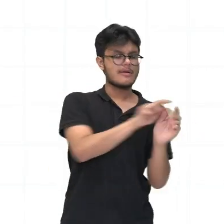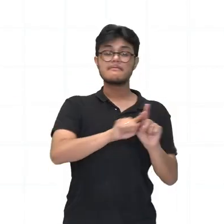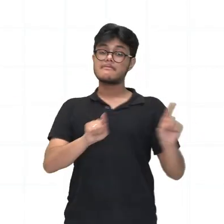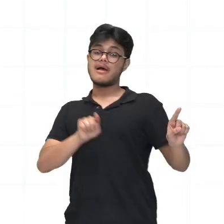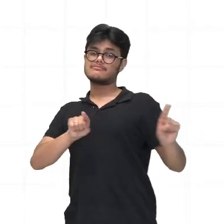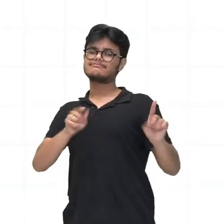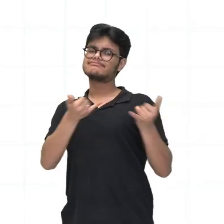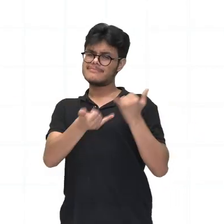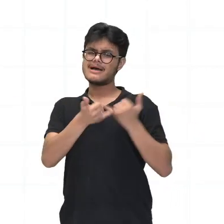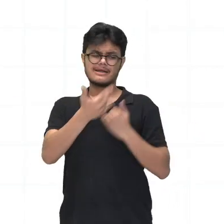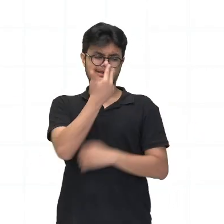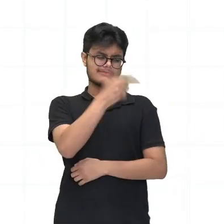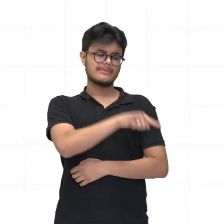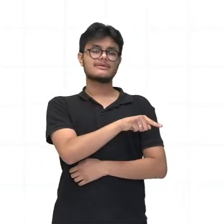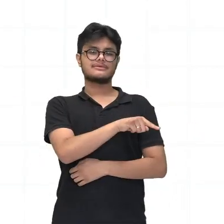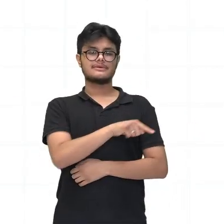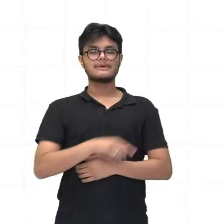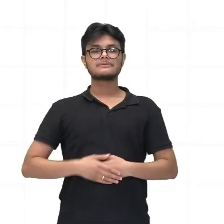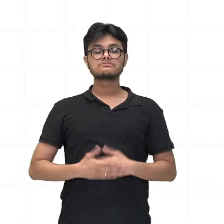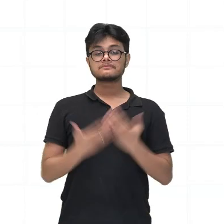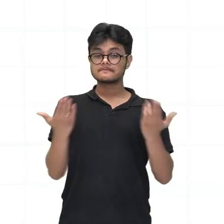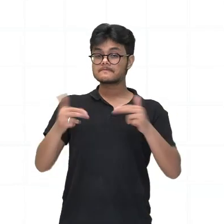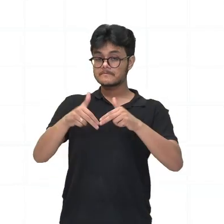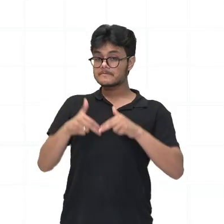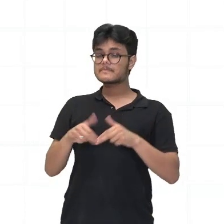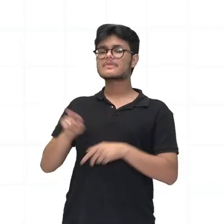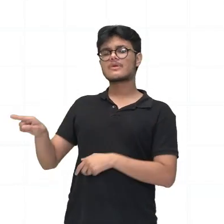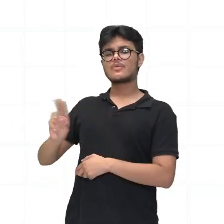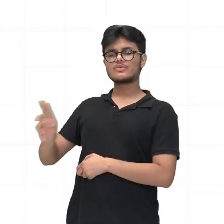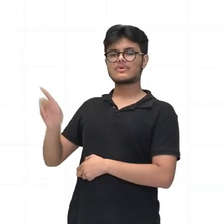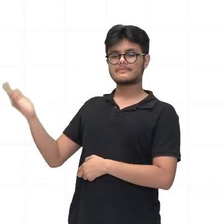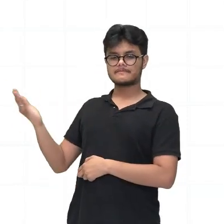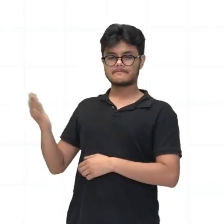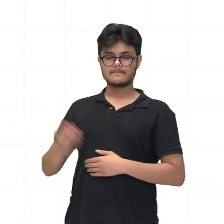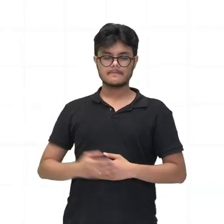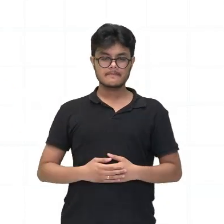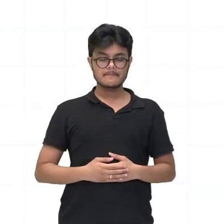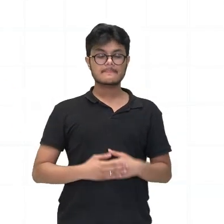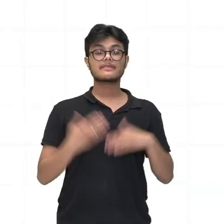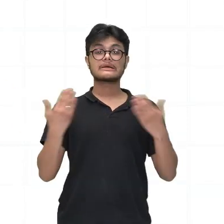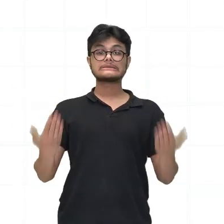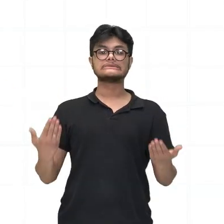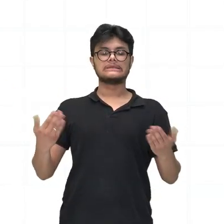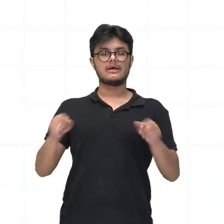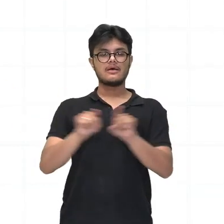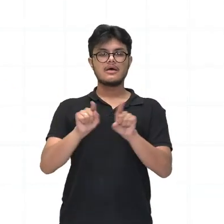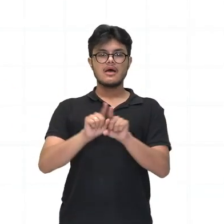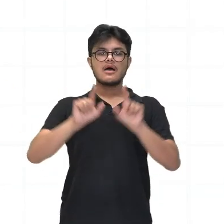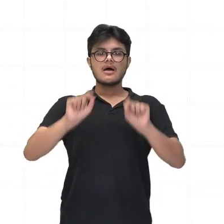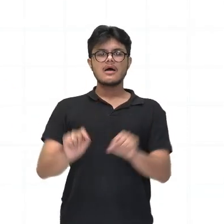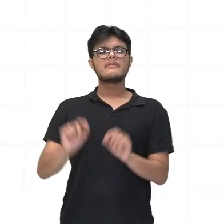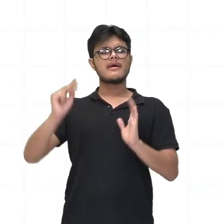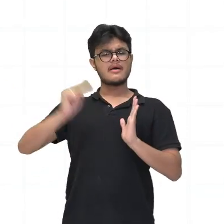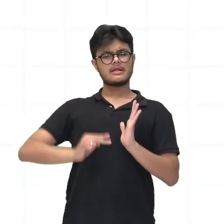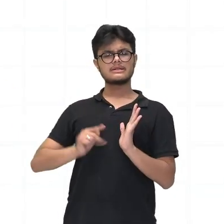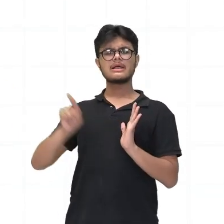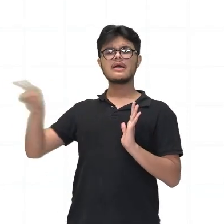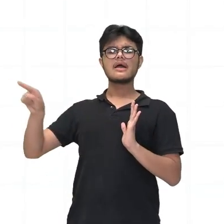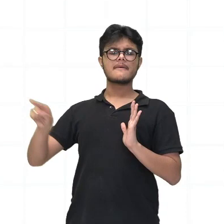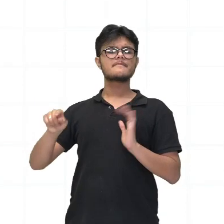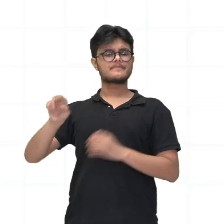forma concha à mão. Eis aí a catacrese. E aí, mais adiante, ainda na leitura deste